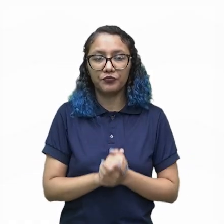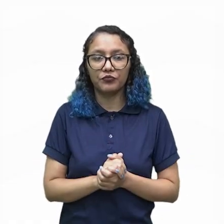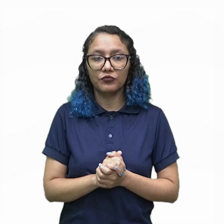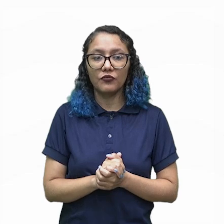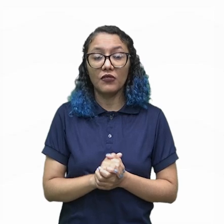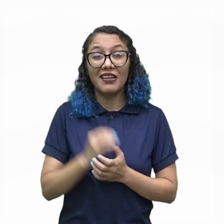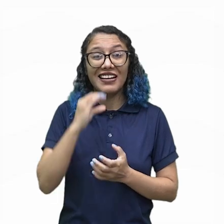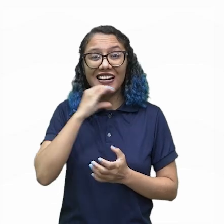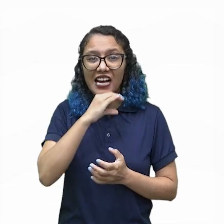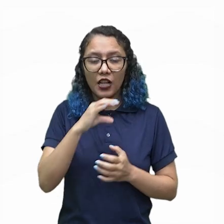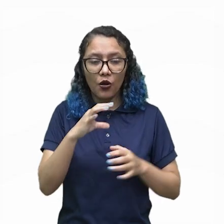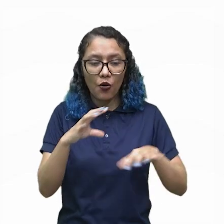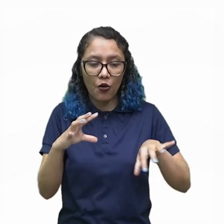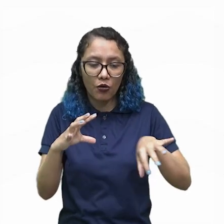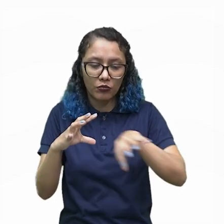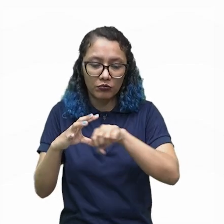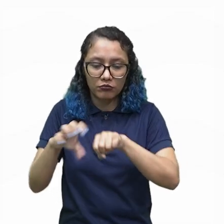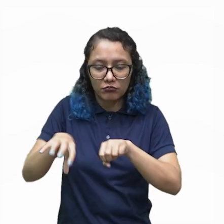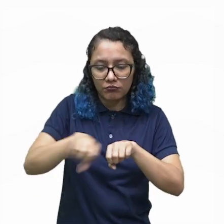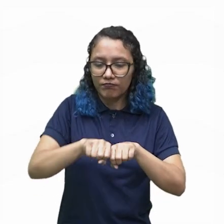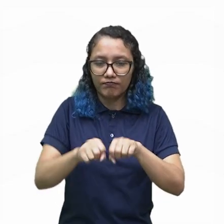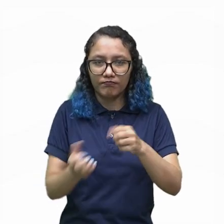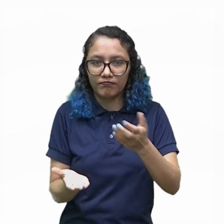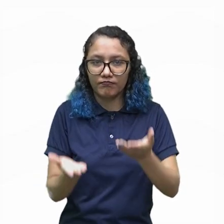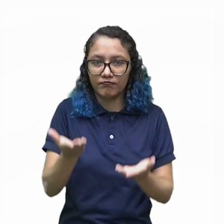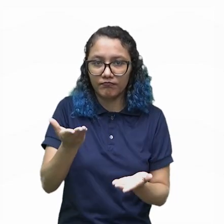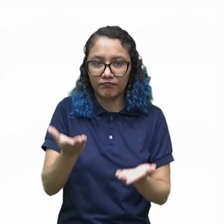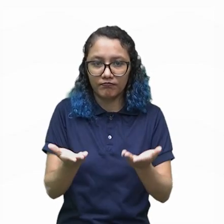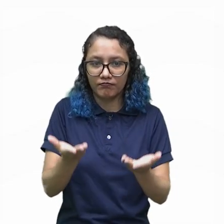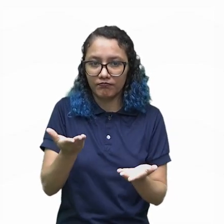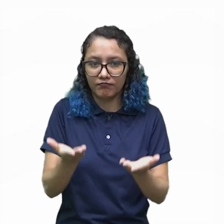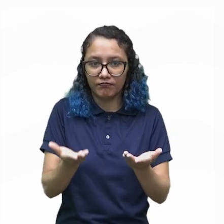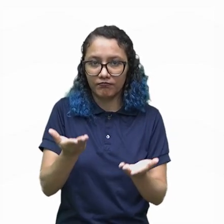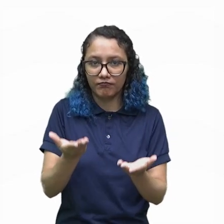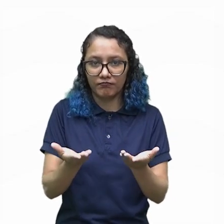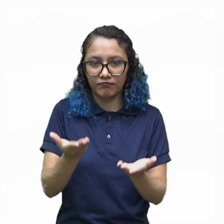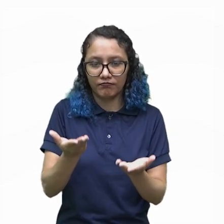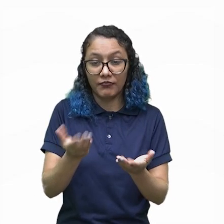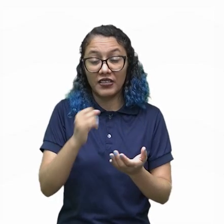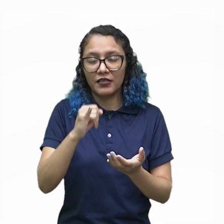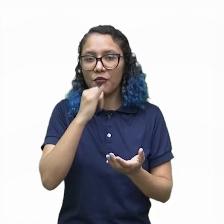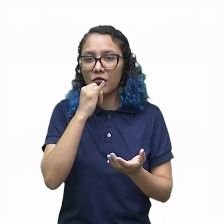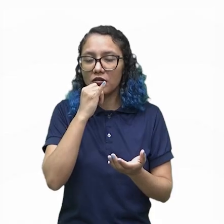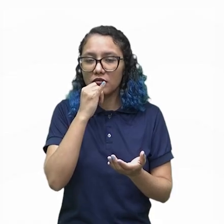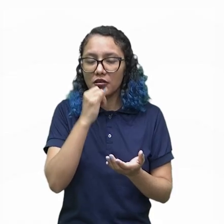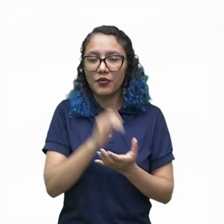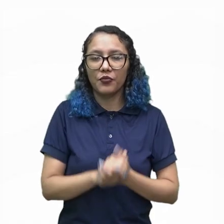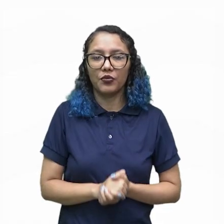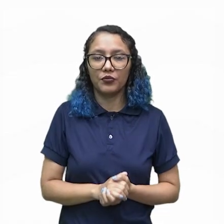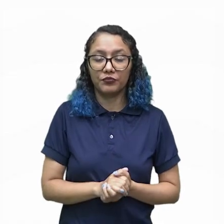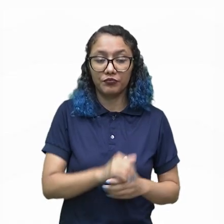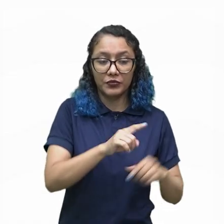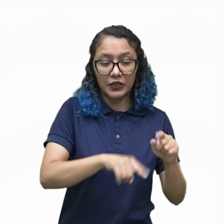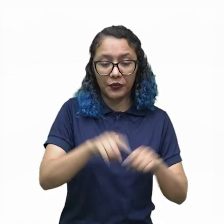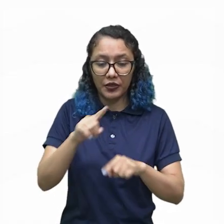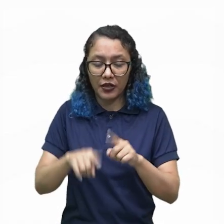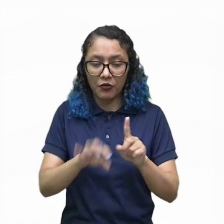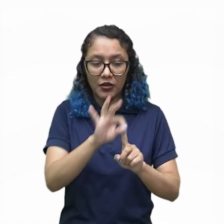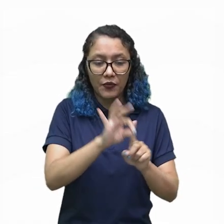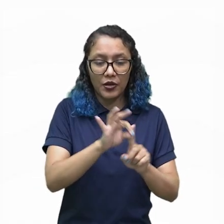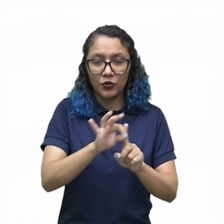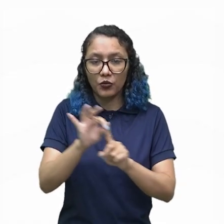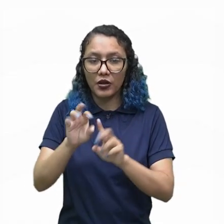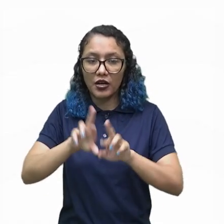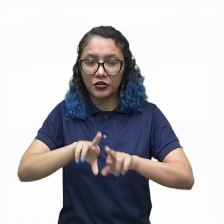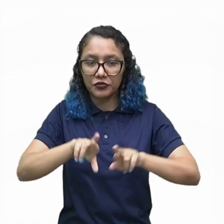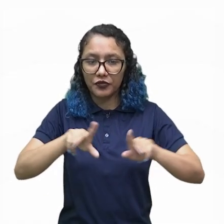calor, estabilizando as suas temperaturas. Então, se eu colocar dois corpos de temperaturas diferentes, como é o caso